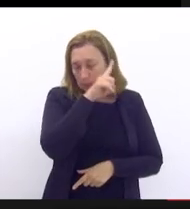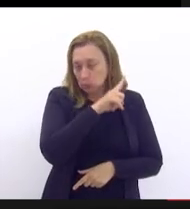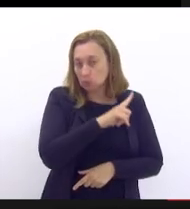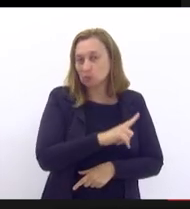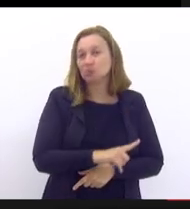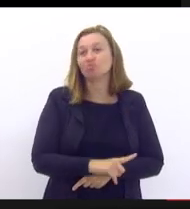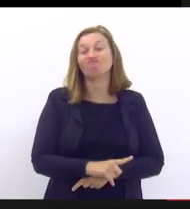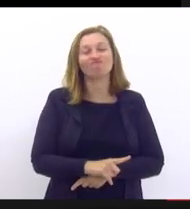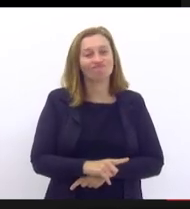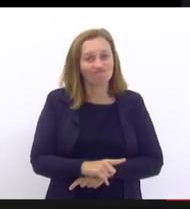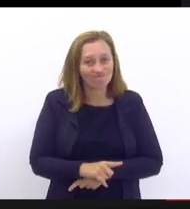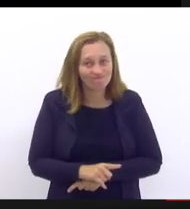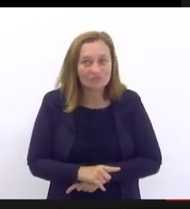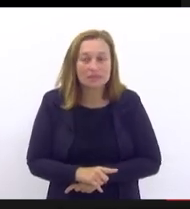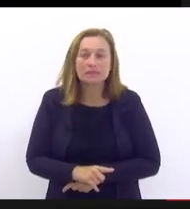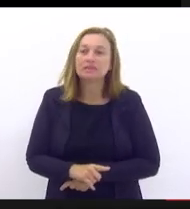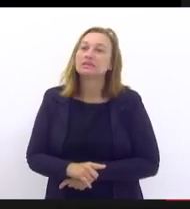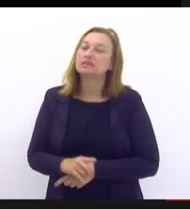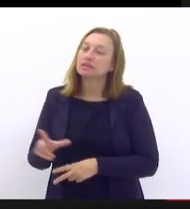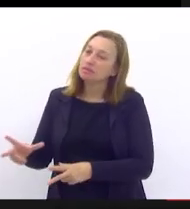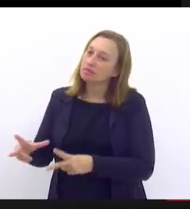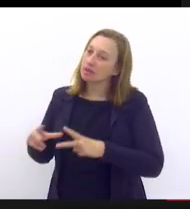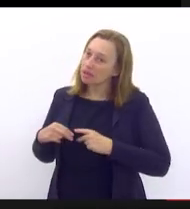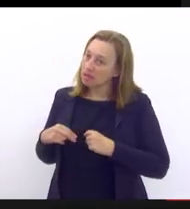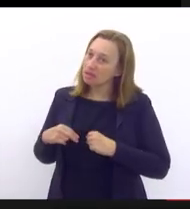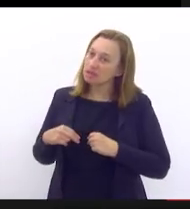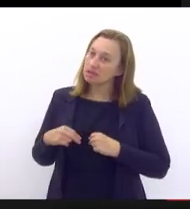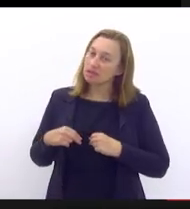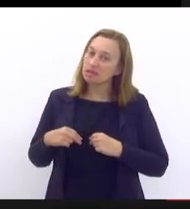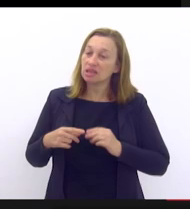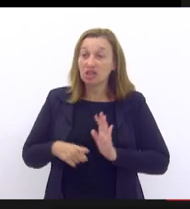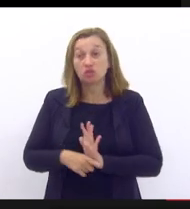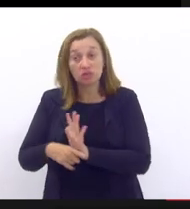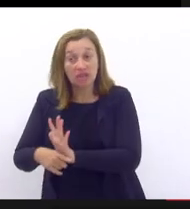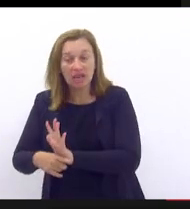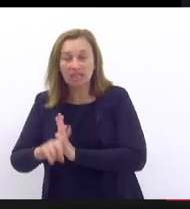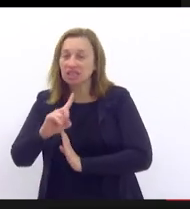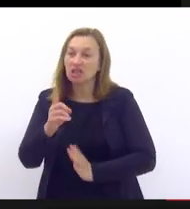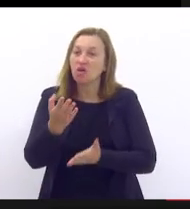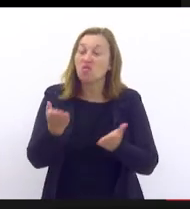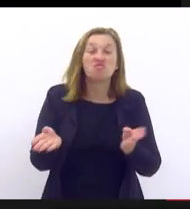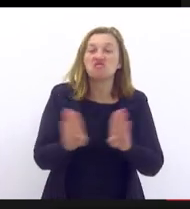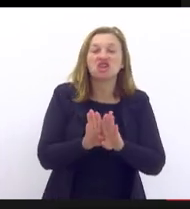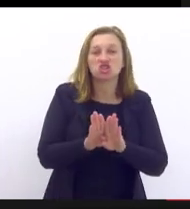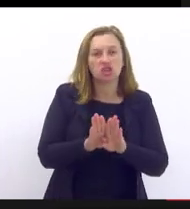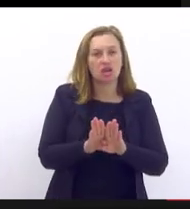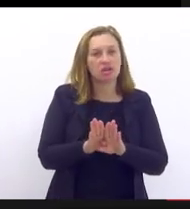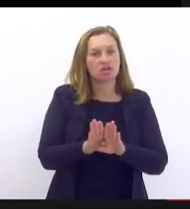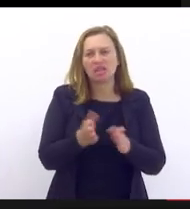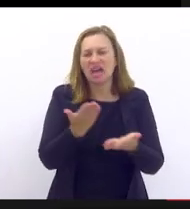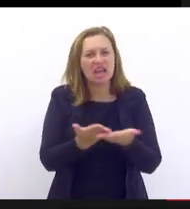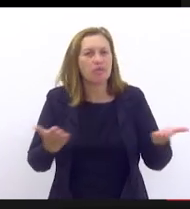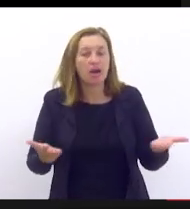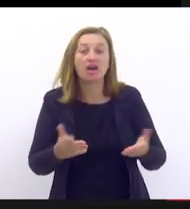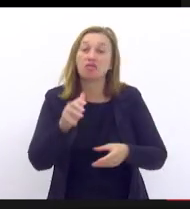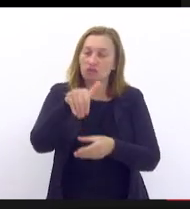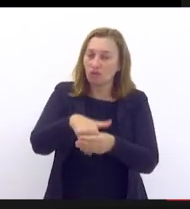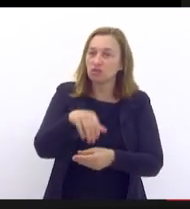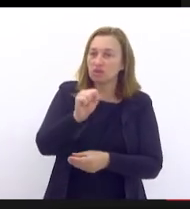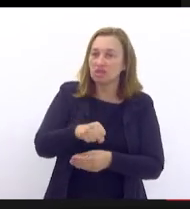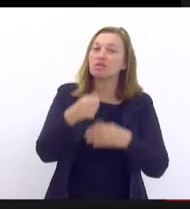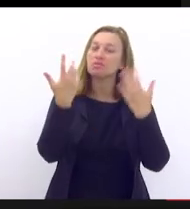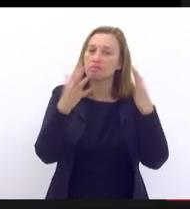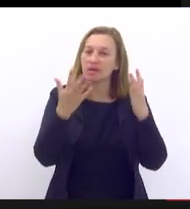muita dificuldade, e merecem ser apoiadas e melhoradas, e não terminarem com ela. Então, voto favorável e